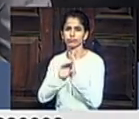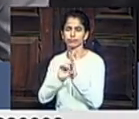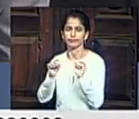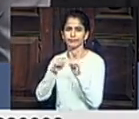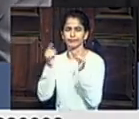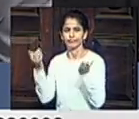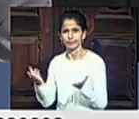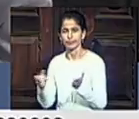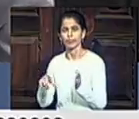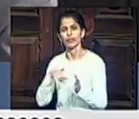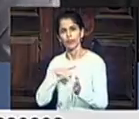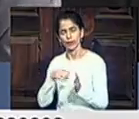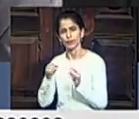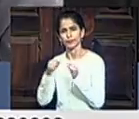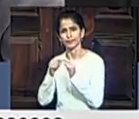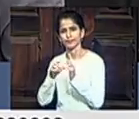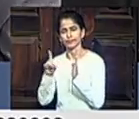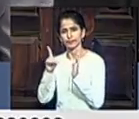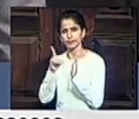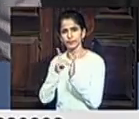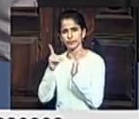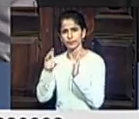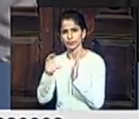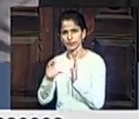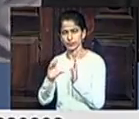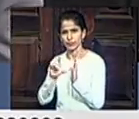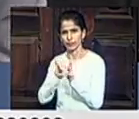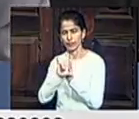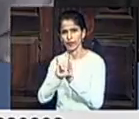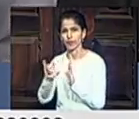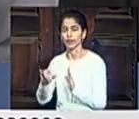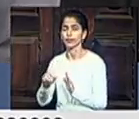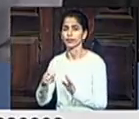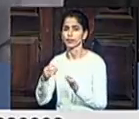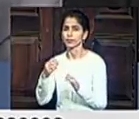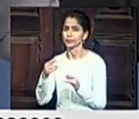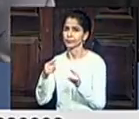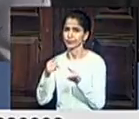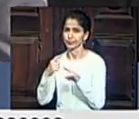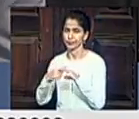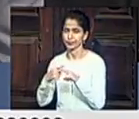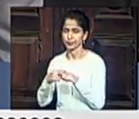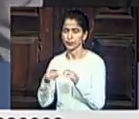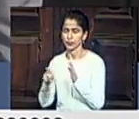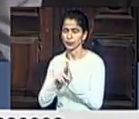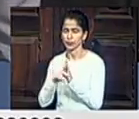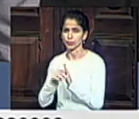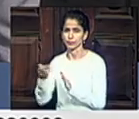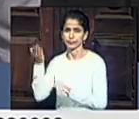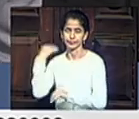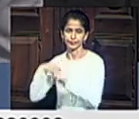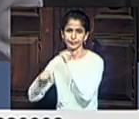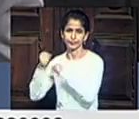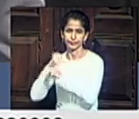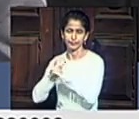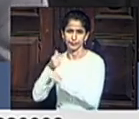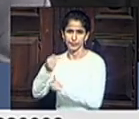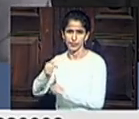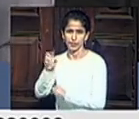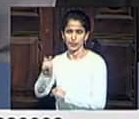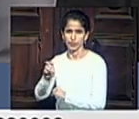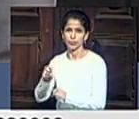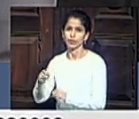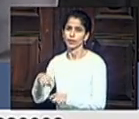um decreto-lei de 75, do período da ditadura, mas exatamente porque